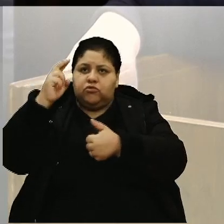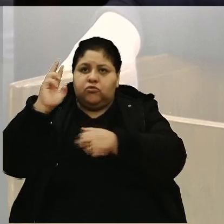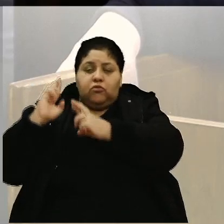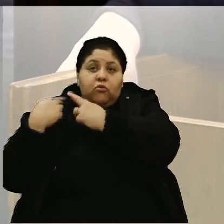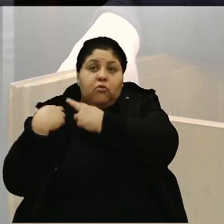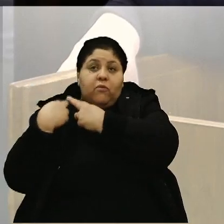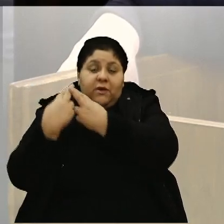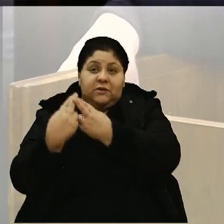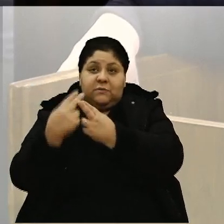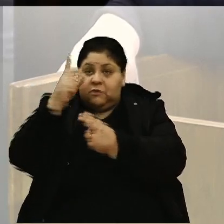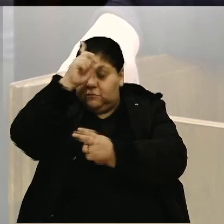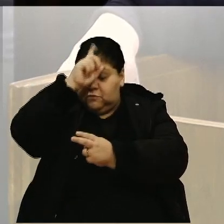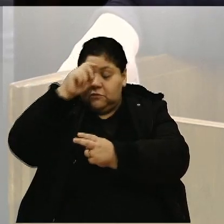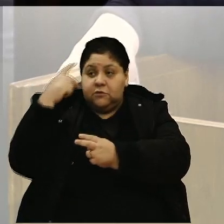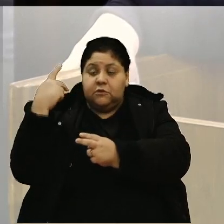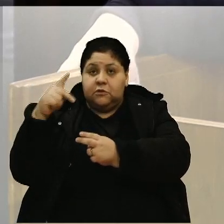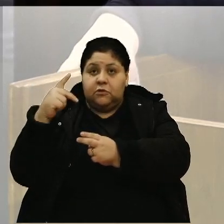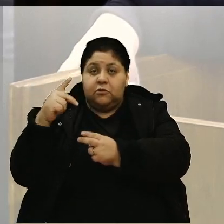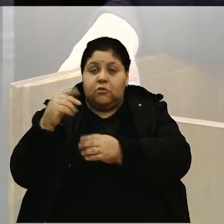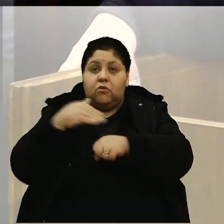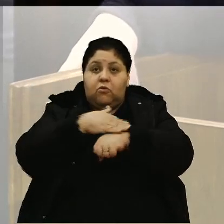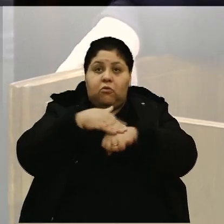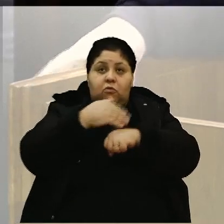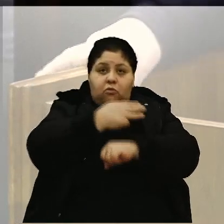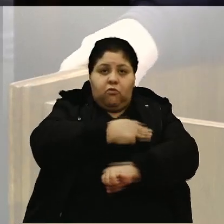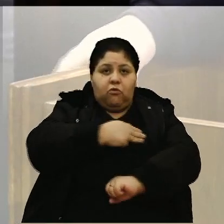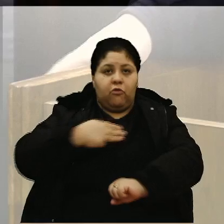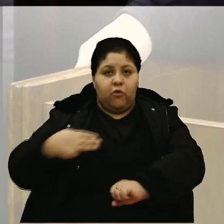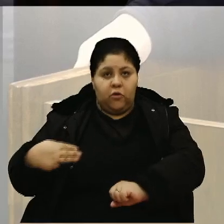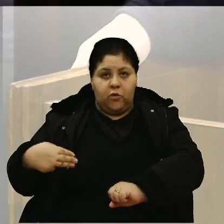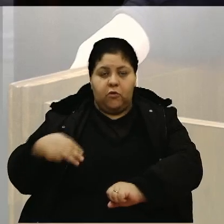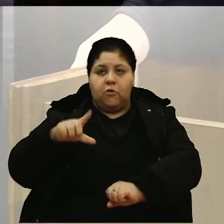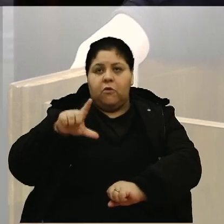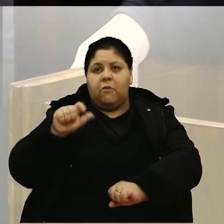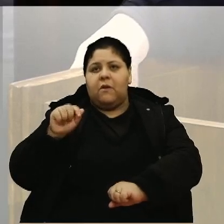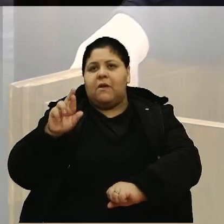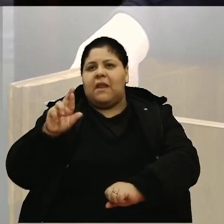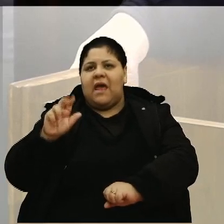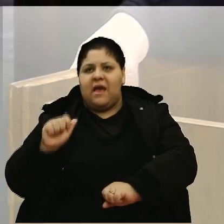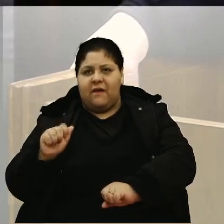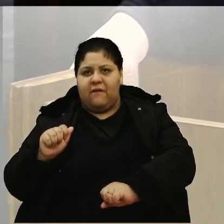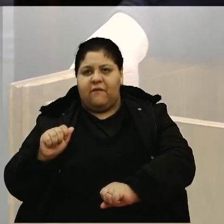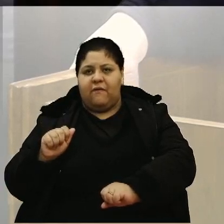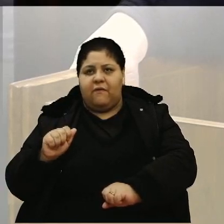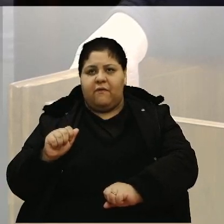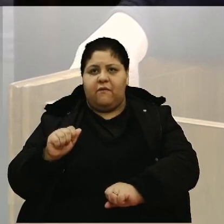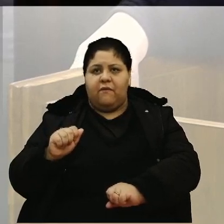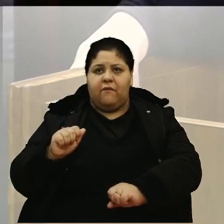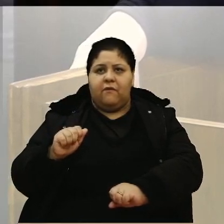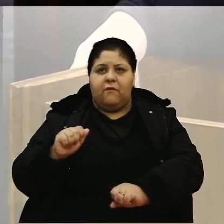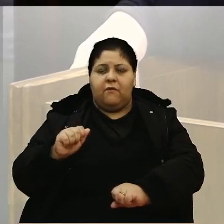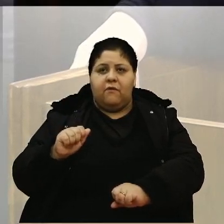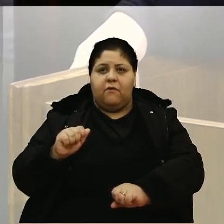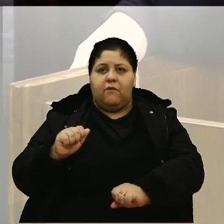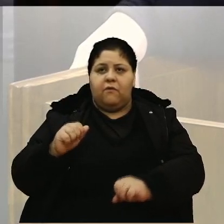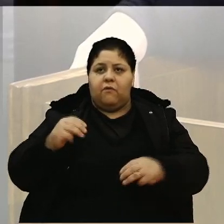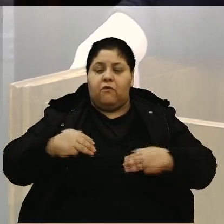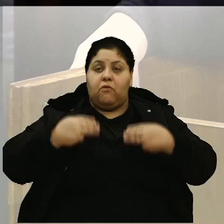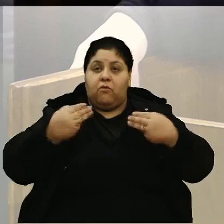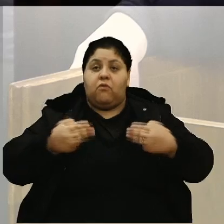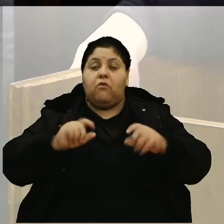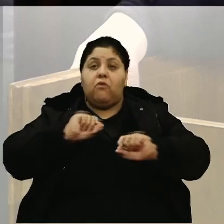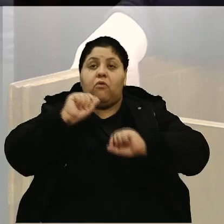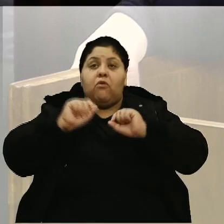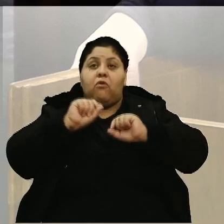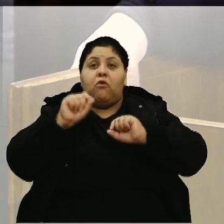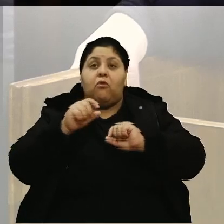com a ministra, junto com a Lara e o pessoal do Ministério, como está a situação desses